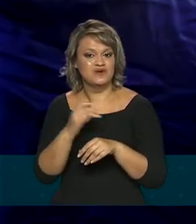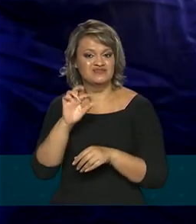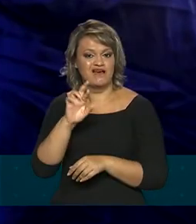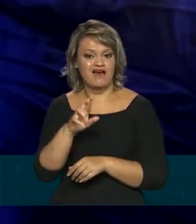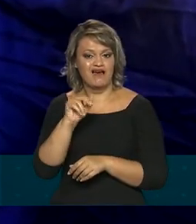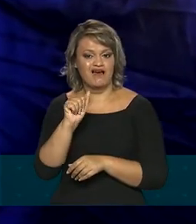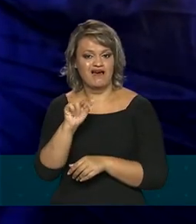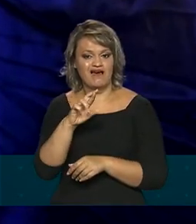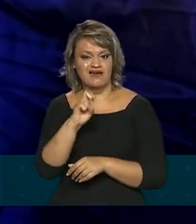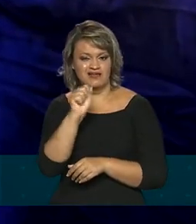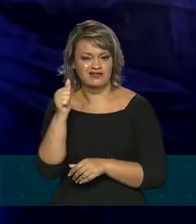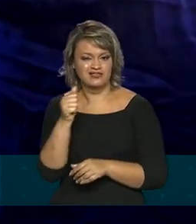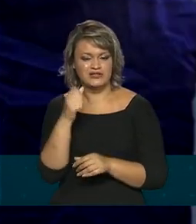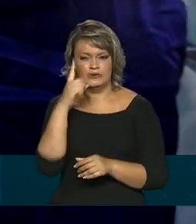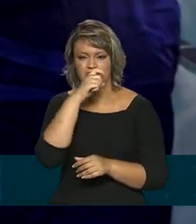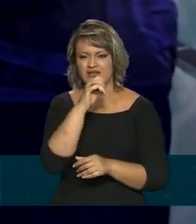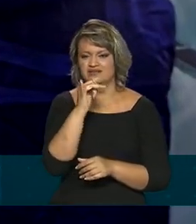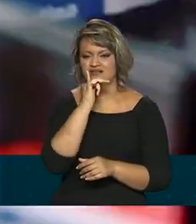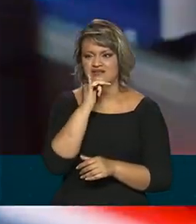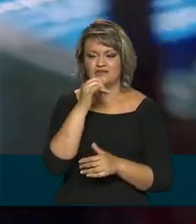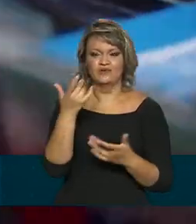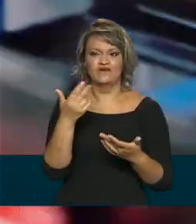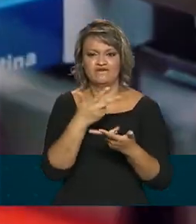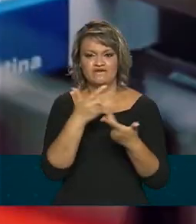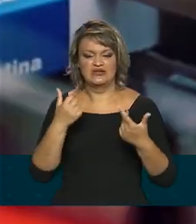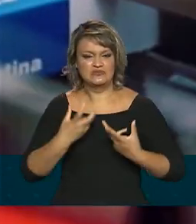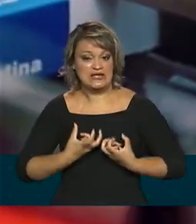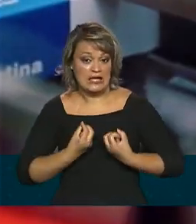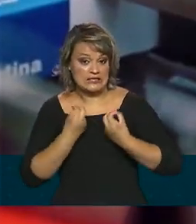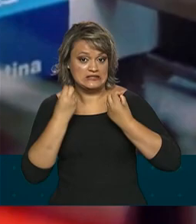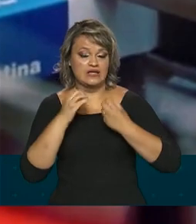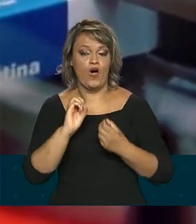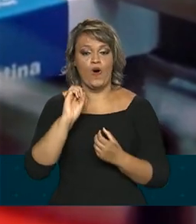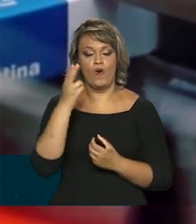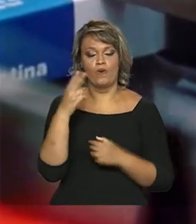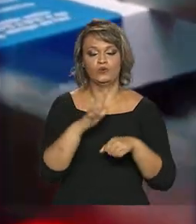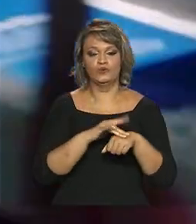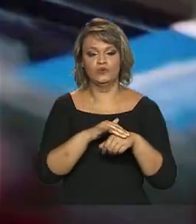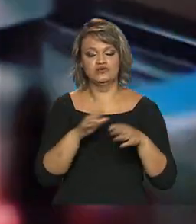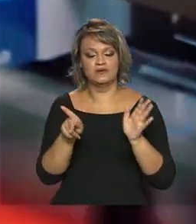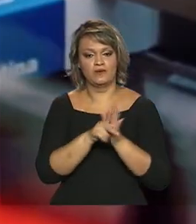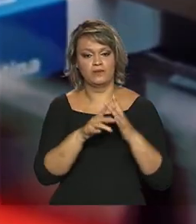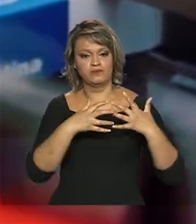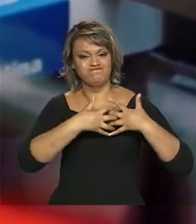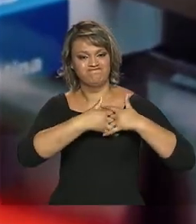raras e complexas como diversos tipos de câncer e doenças cardiovasculares